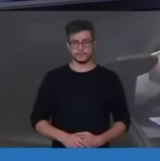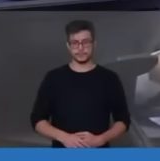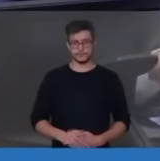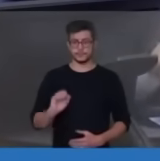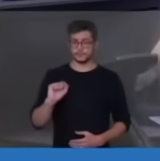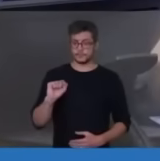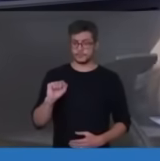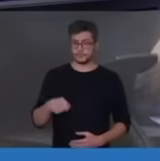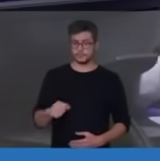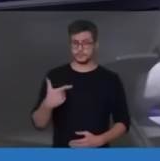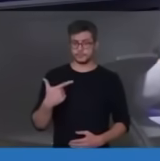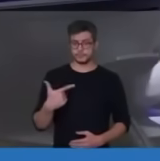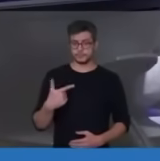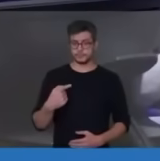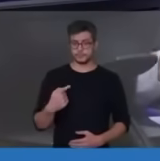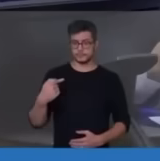Sim,